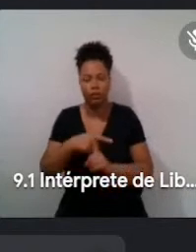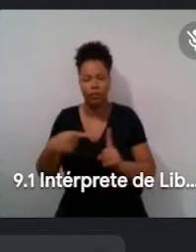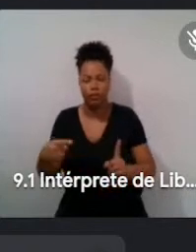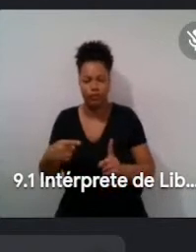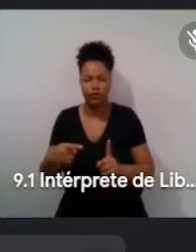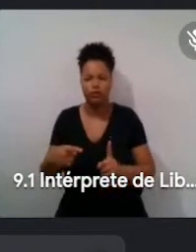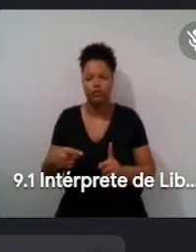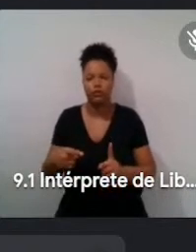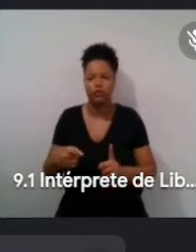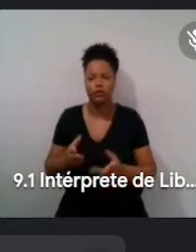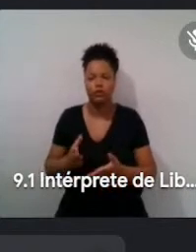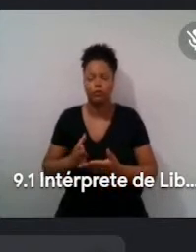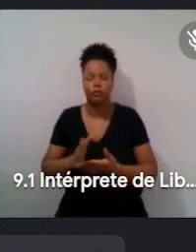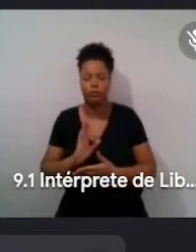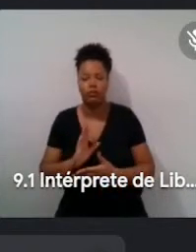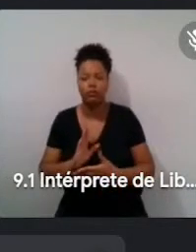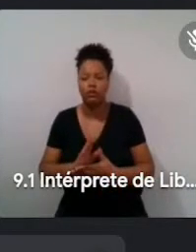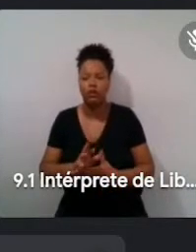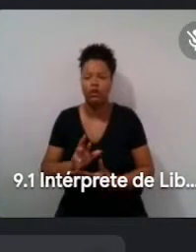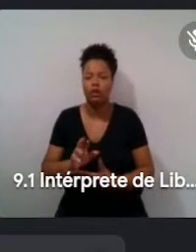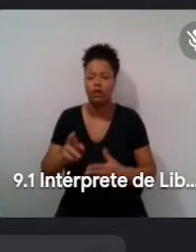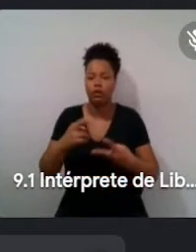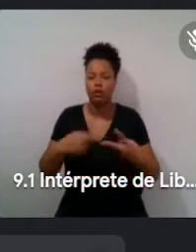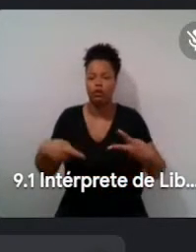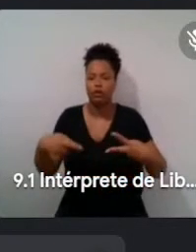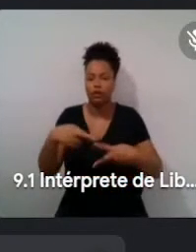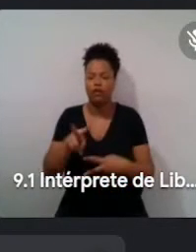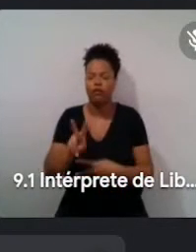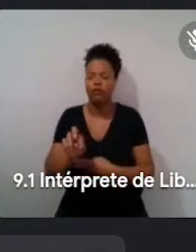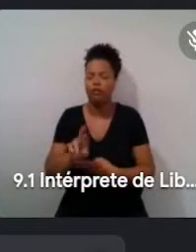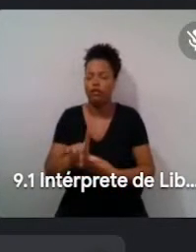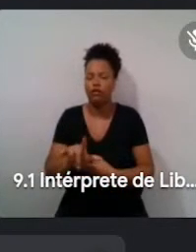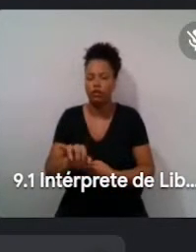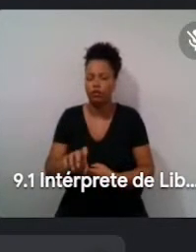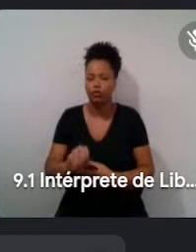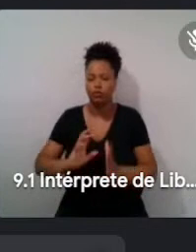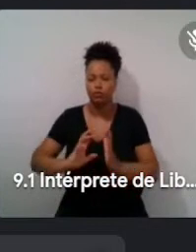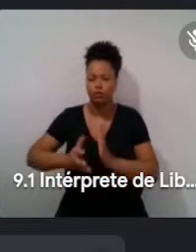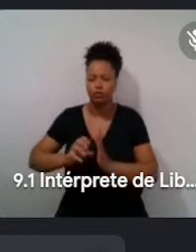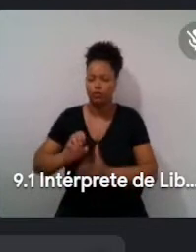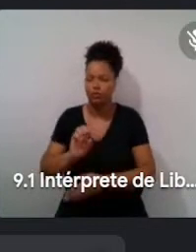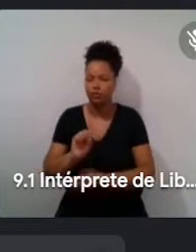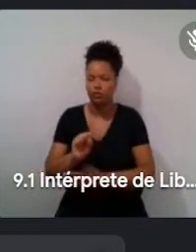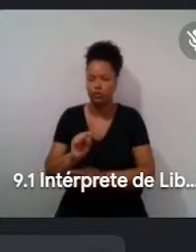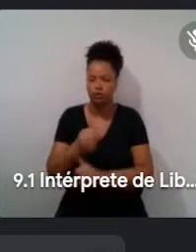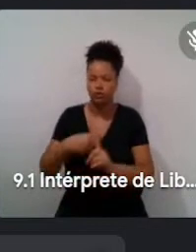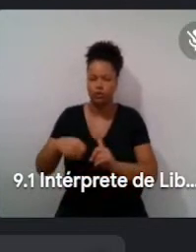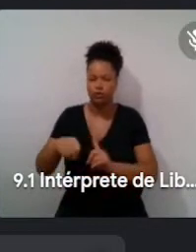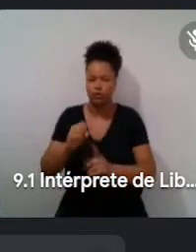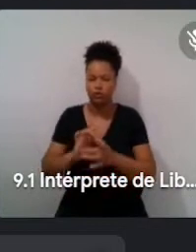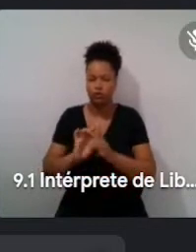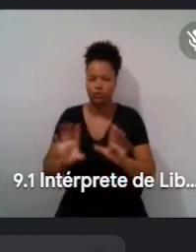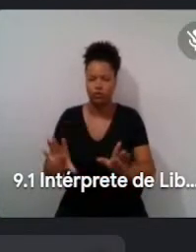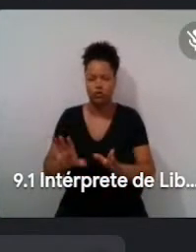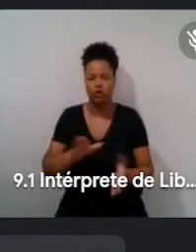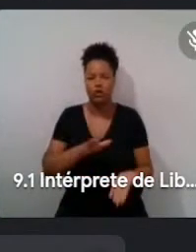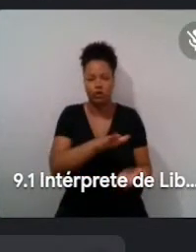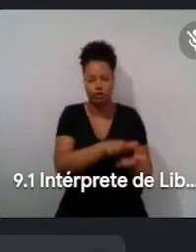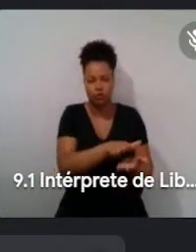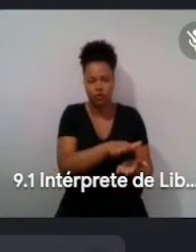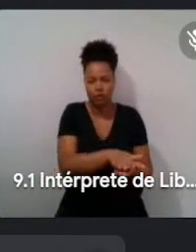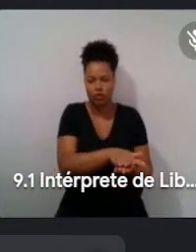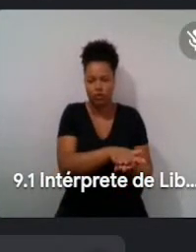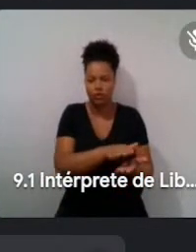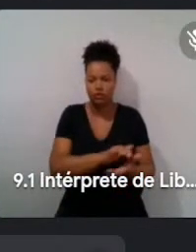recurso interposto por Vandelucci Monteiro de Castro e Partido Social Liberal, Comissão Provisória do Município de Palmas,